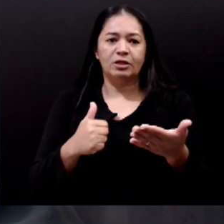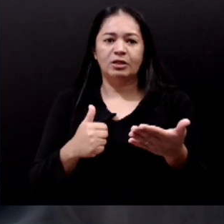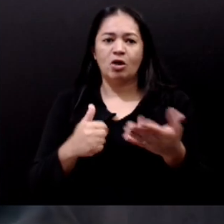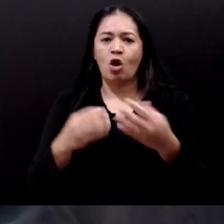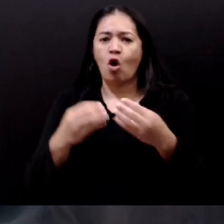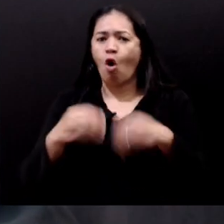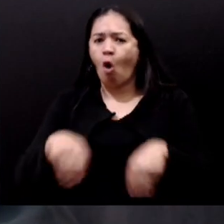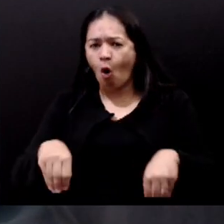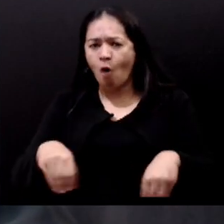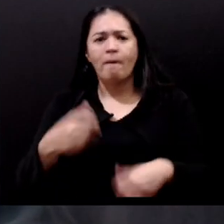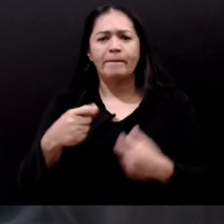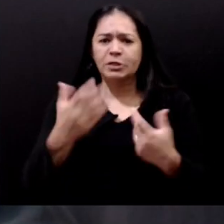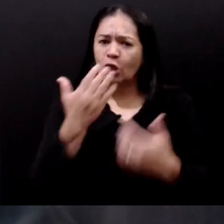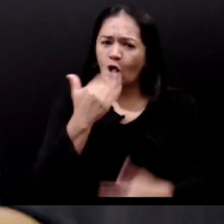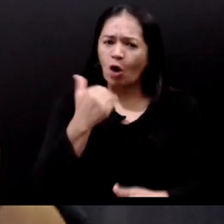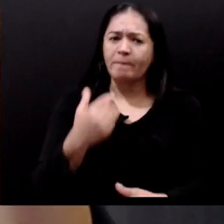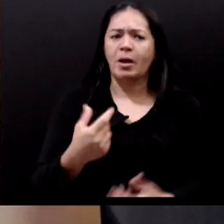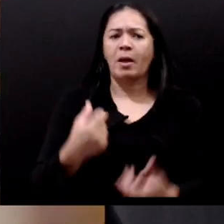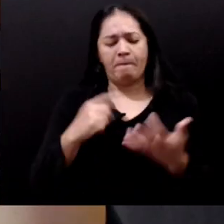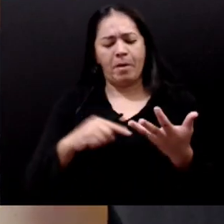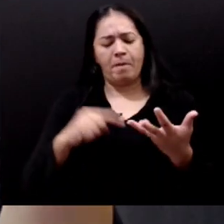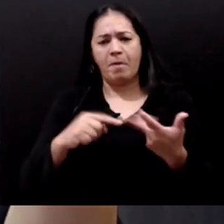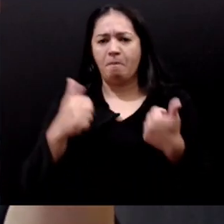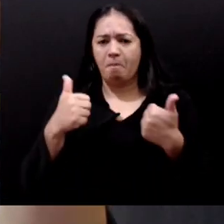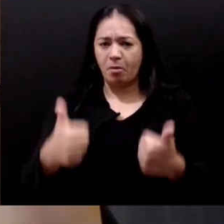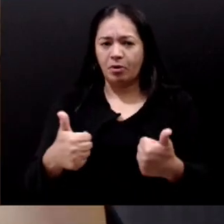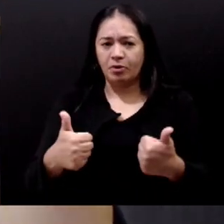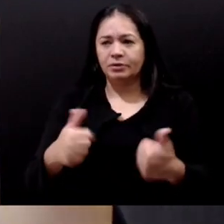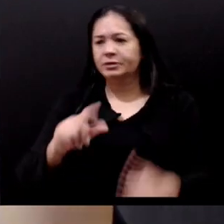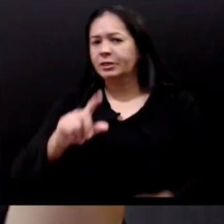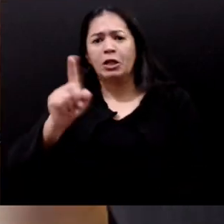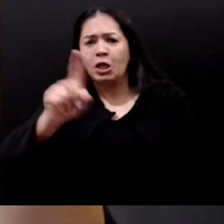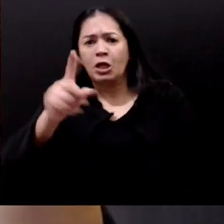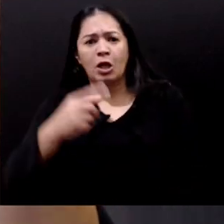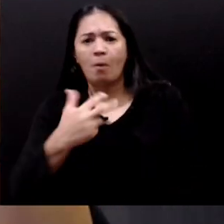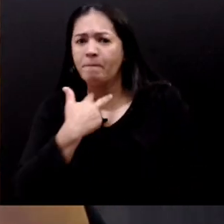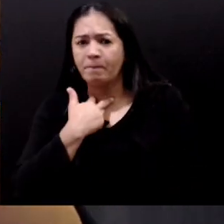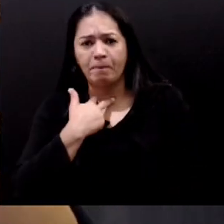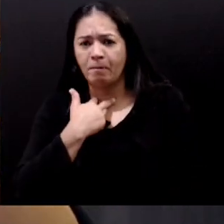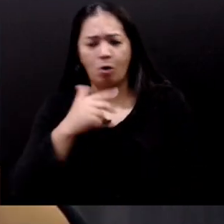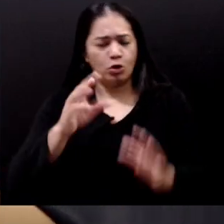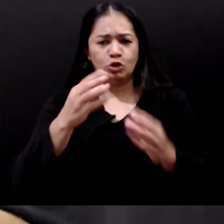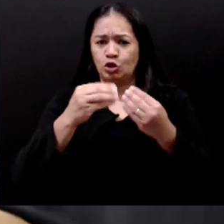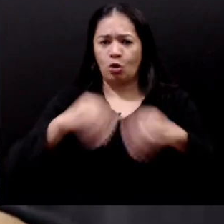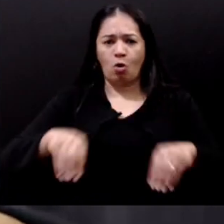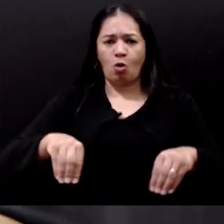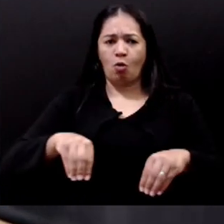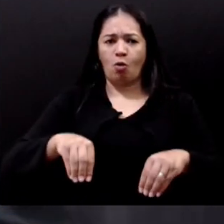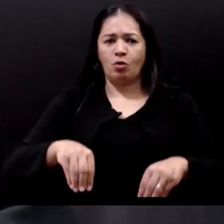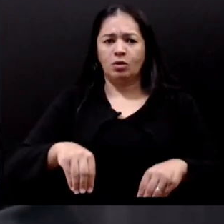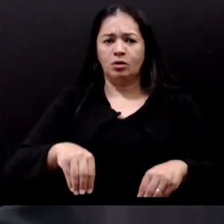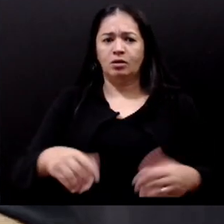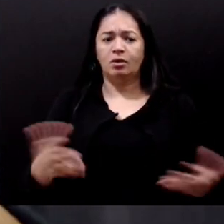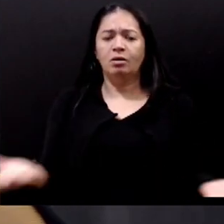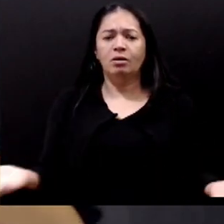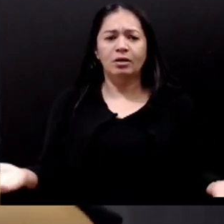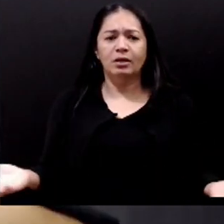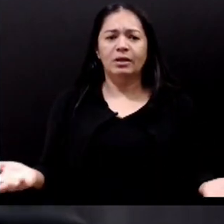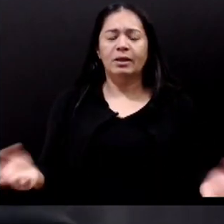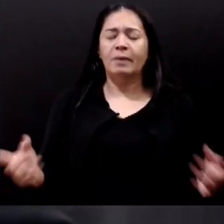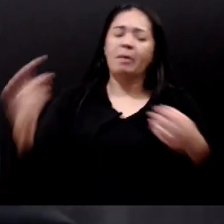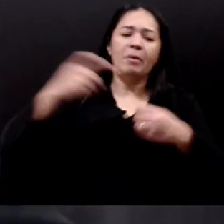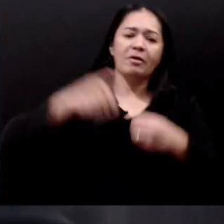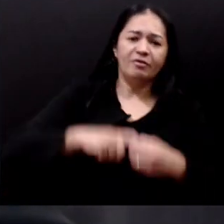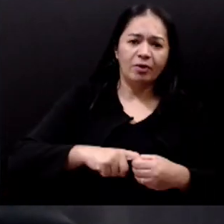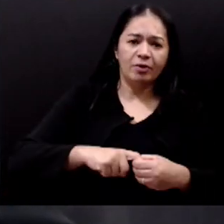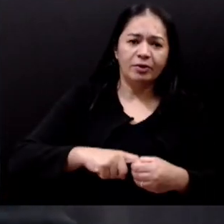ovo, ele é riquíssimo em proteína. Dali a pouco, não, para tudo. O ovo Uhum. tem muito colesterol. Ah, não, mas volta. Porque ele tem colesterol,